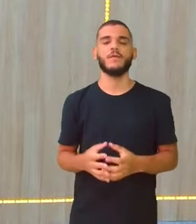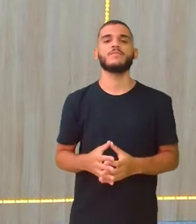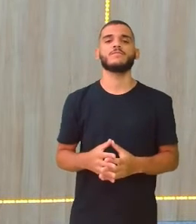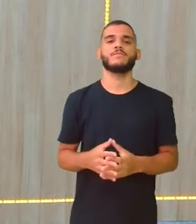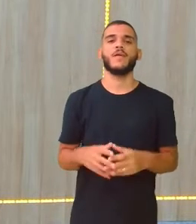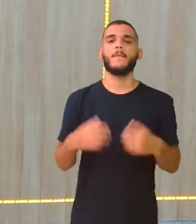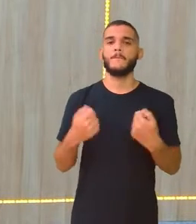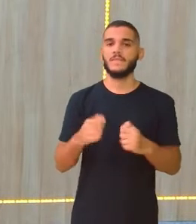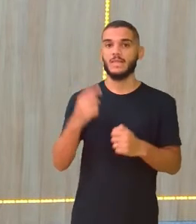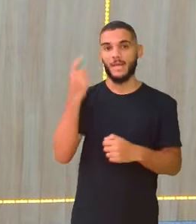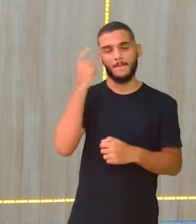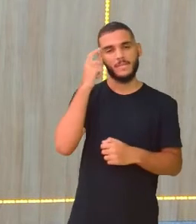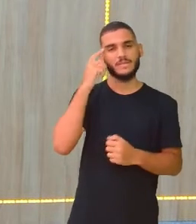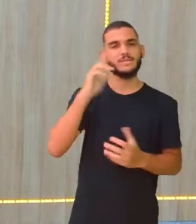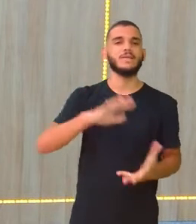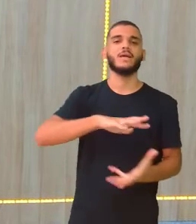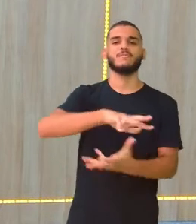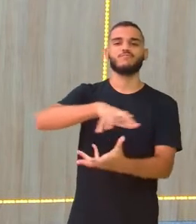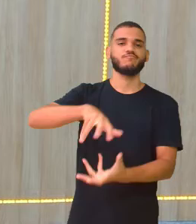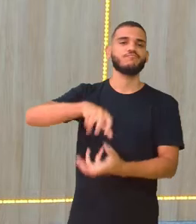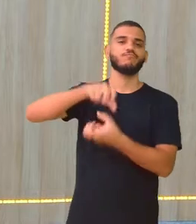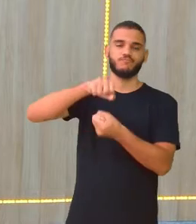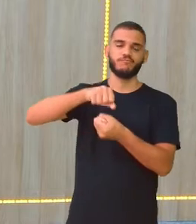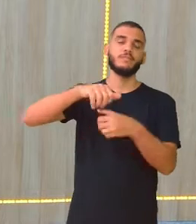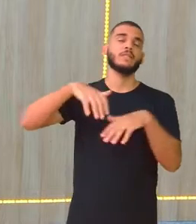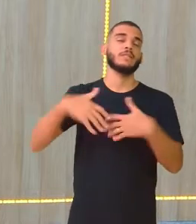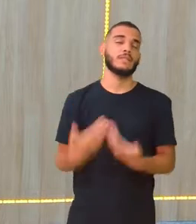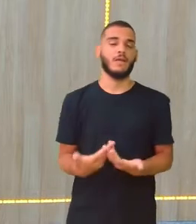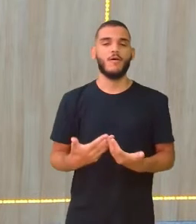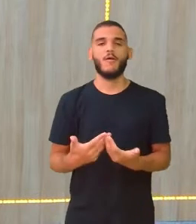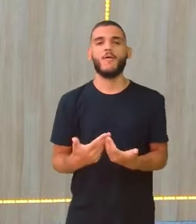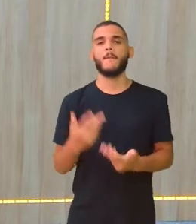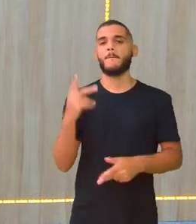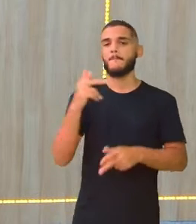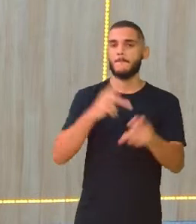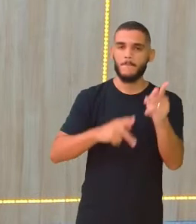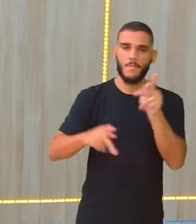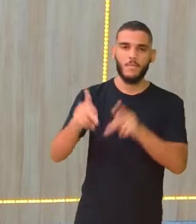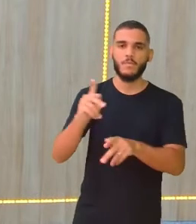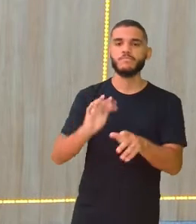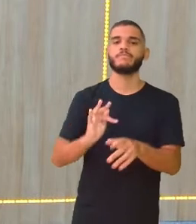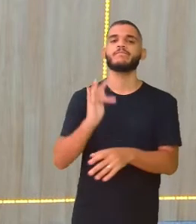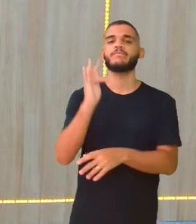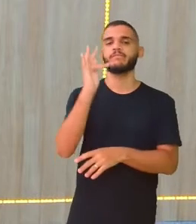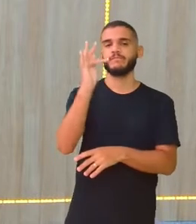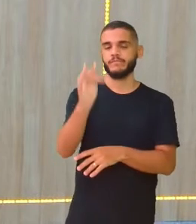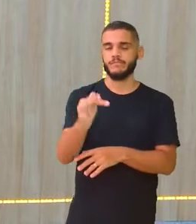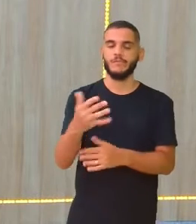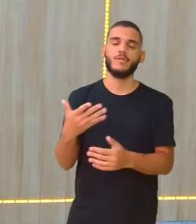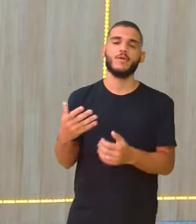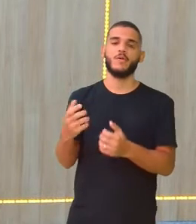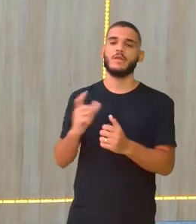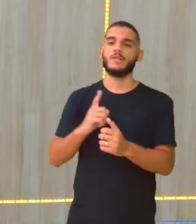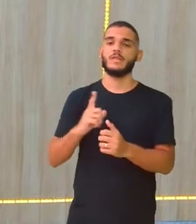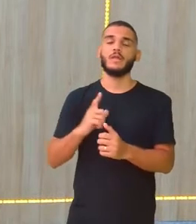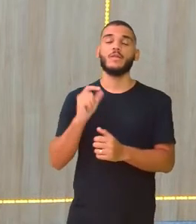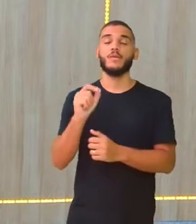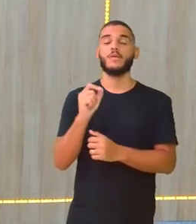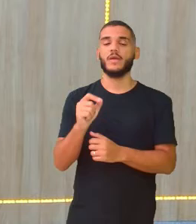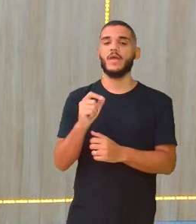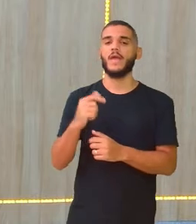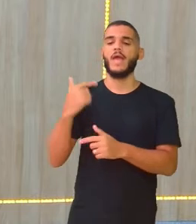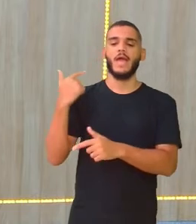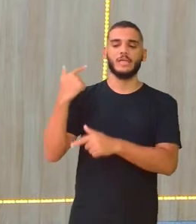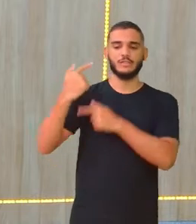população, população futura, por intermédio de irresponsabilidades das